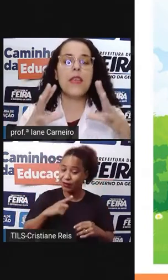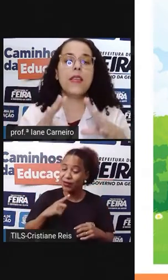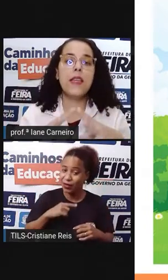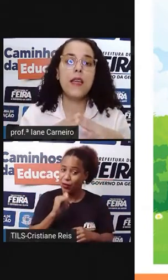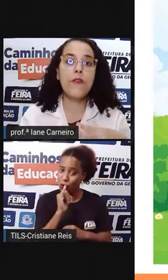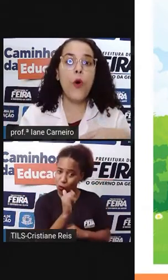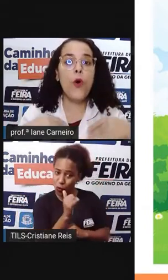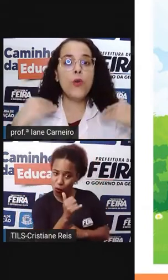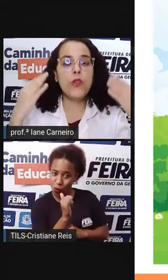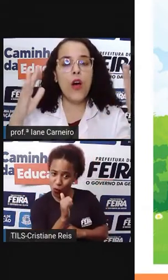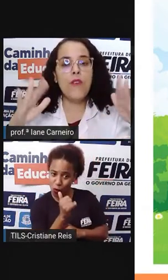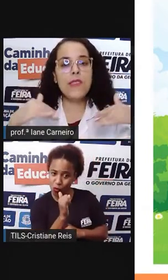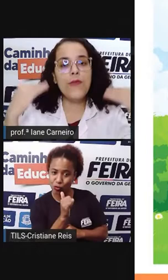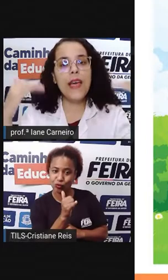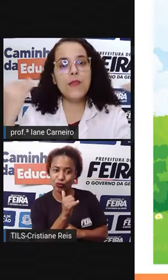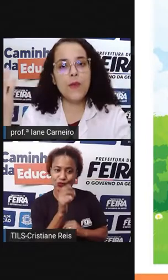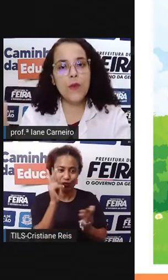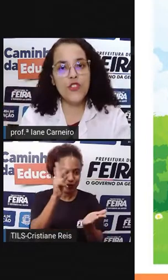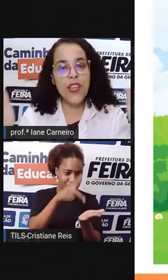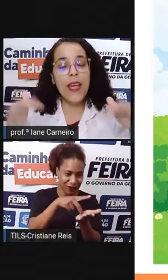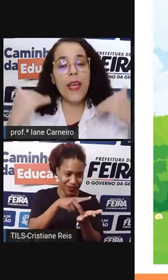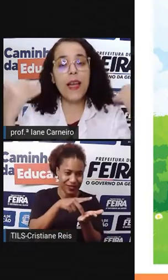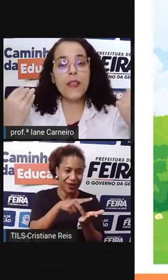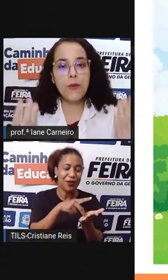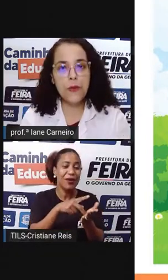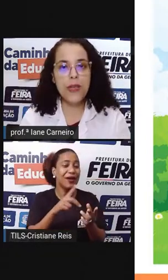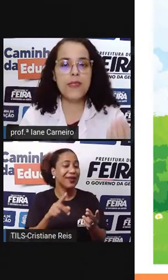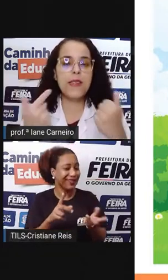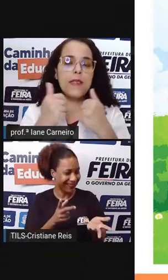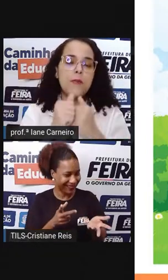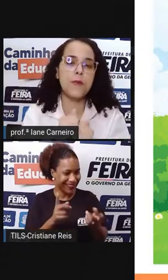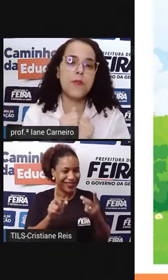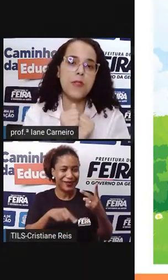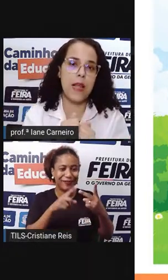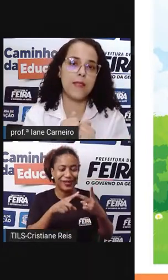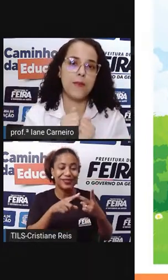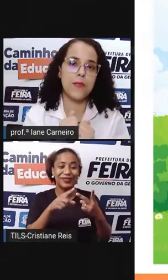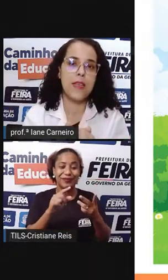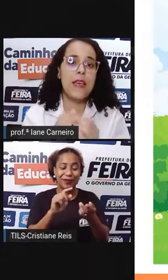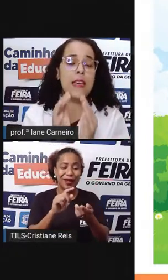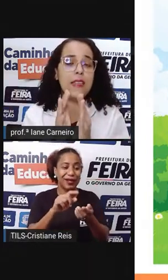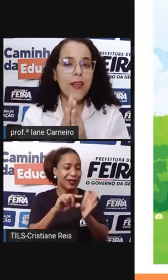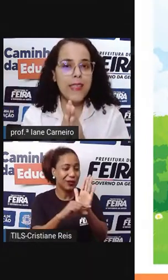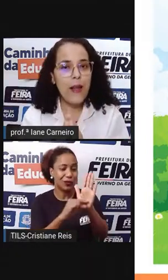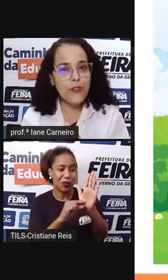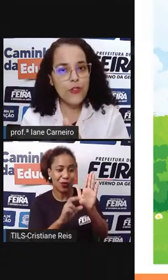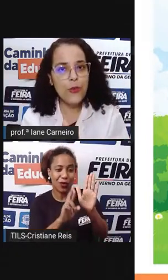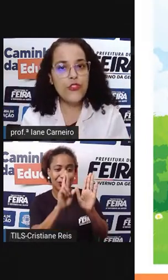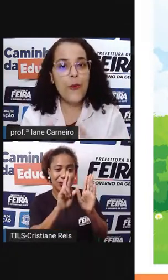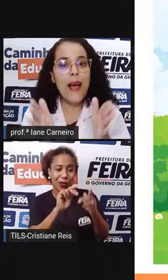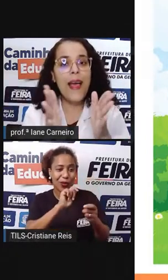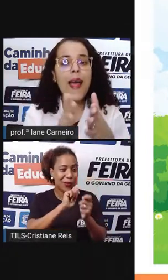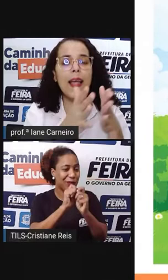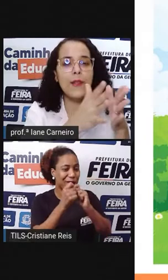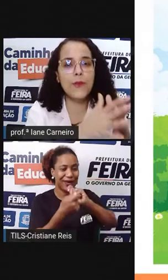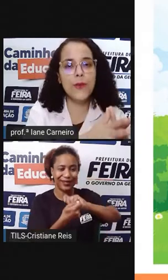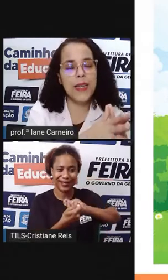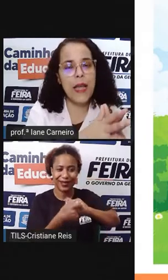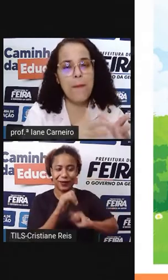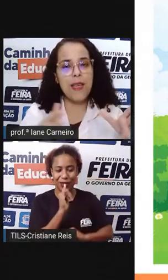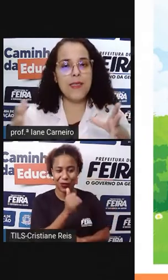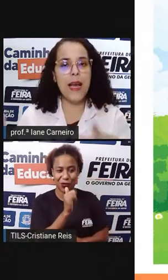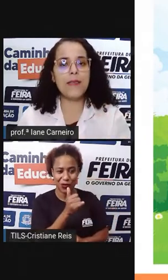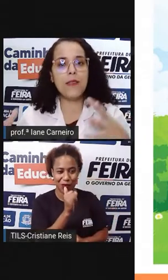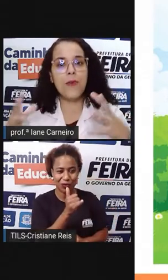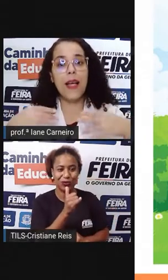clássicos e tem ou novas versões, né, releituras desses contos clássicos. E nossa aula de hoje é uma releitura,